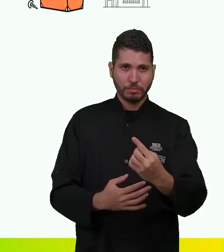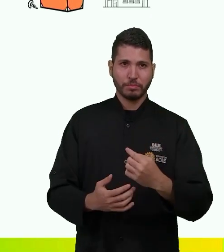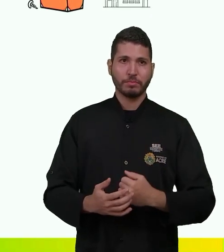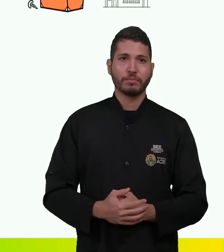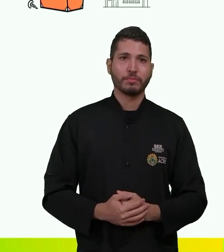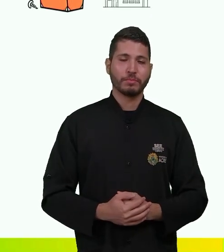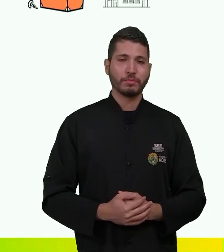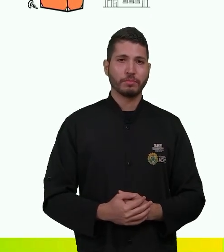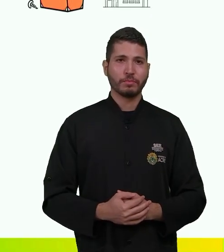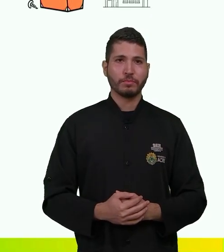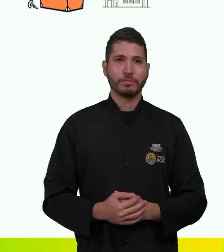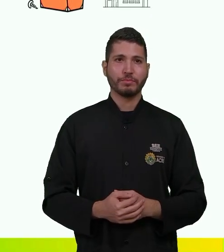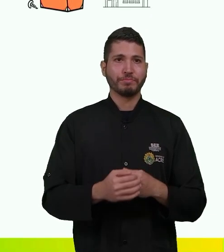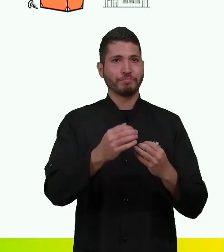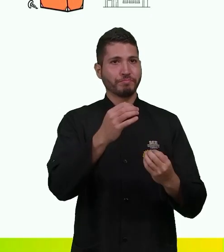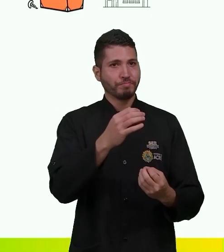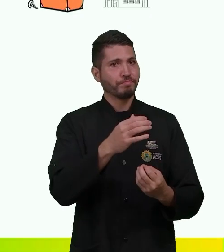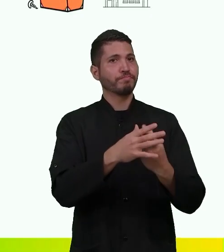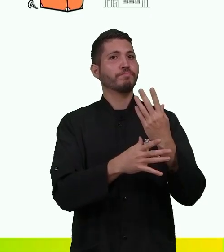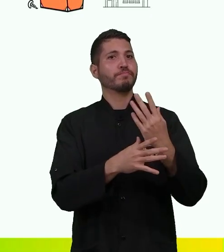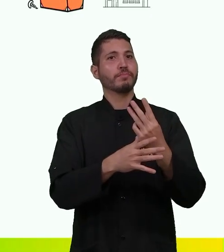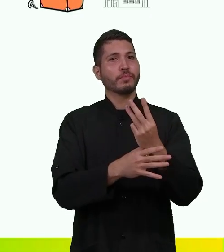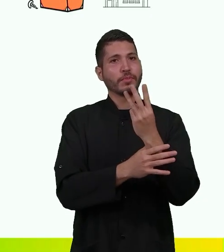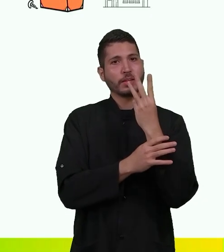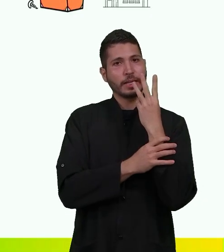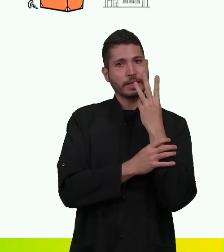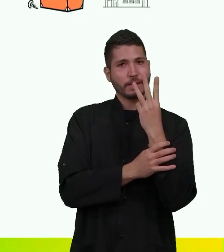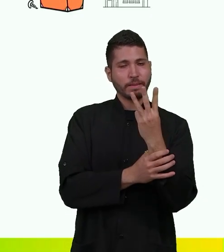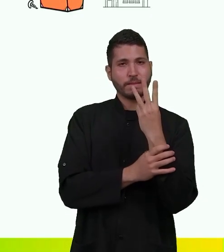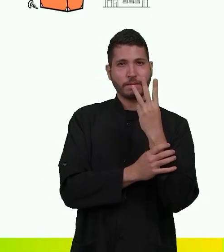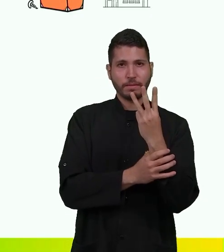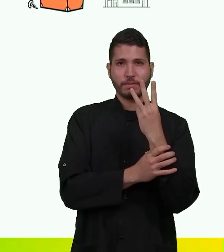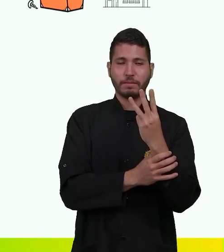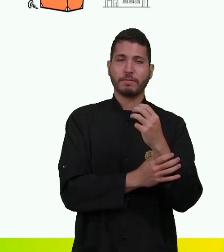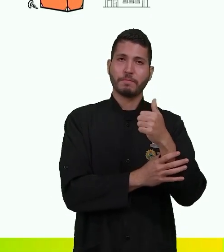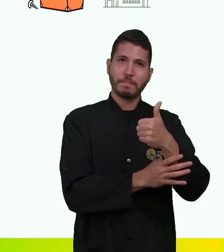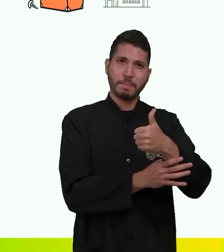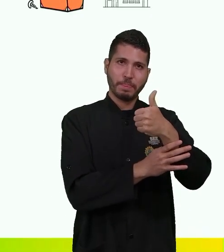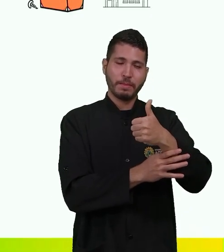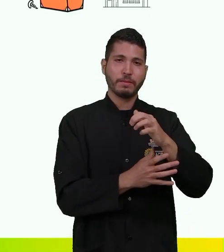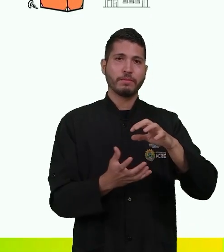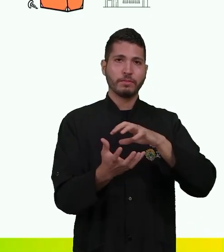3 invenções foram de grande importância na primeira revolução industrial.